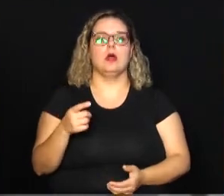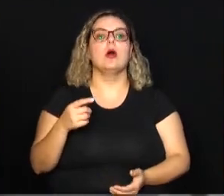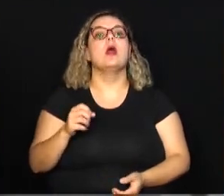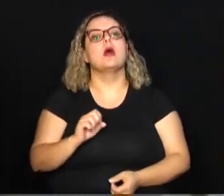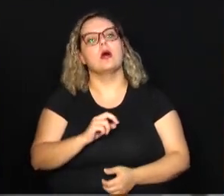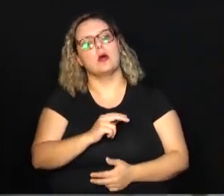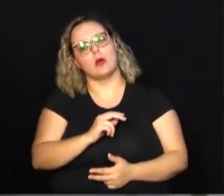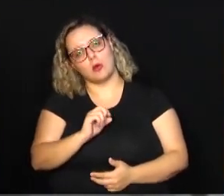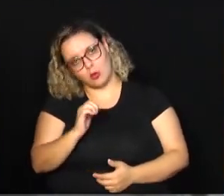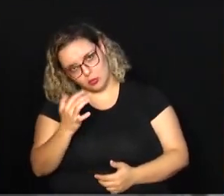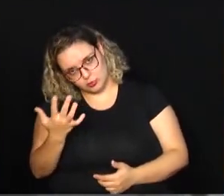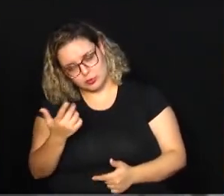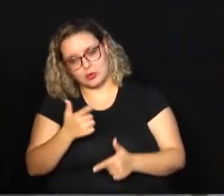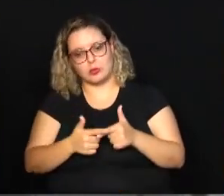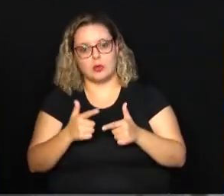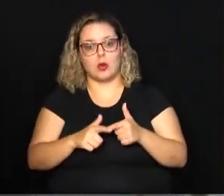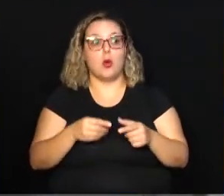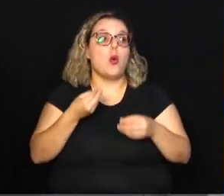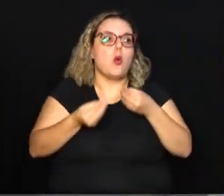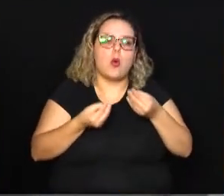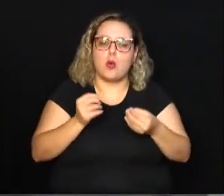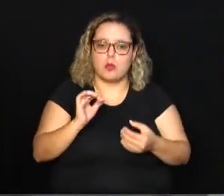aconteceu. Como aconteceu, eu não sei te falar.